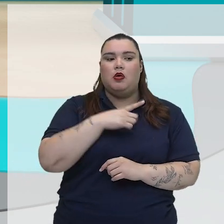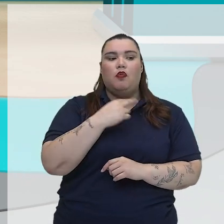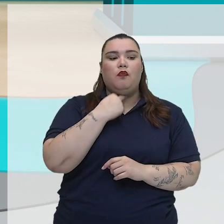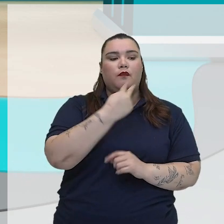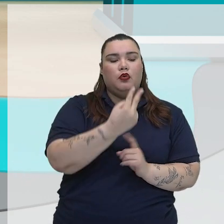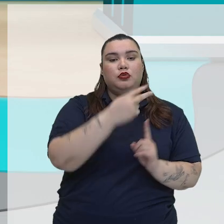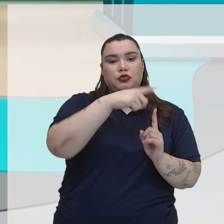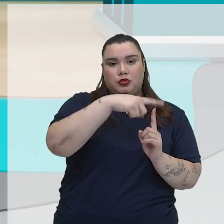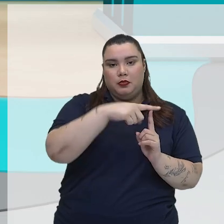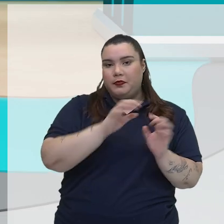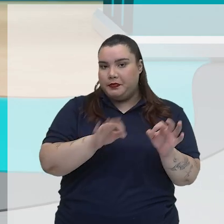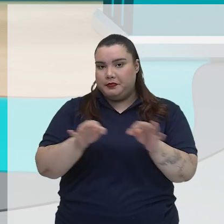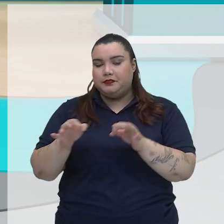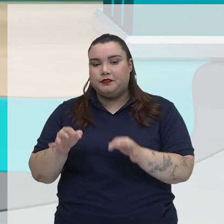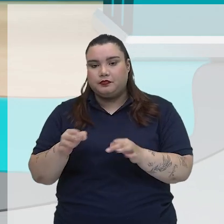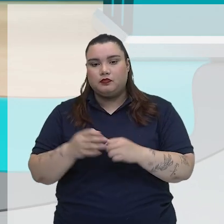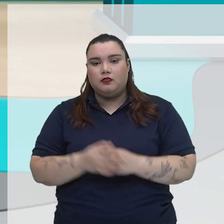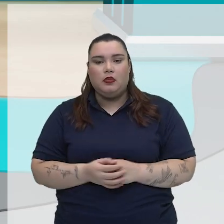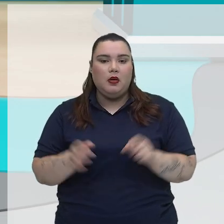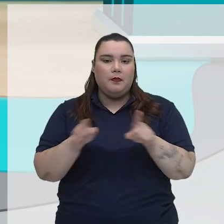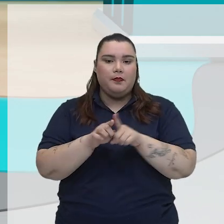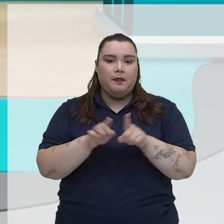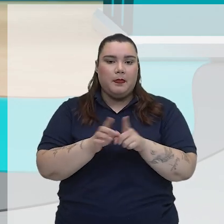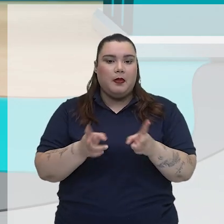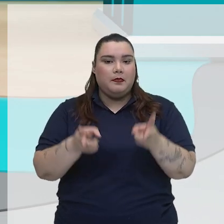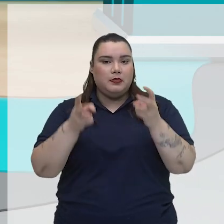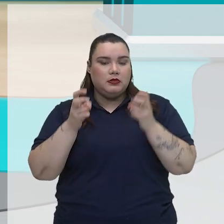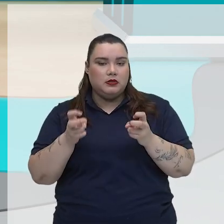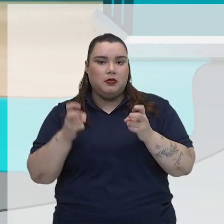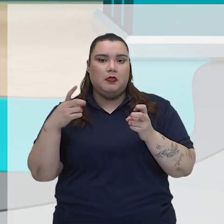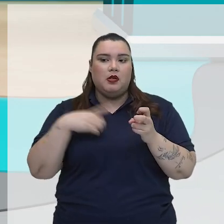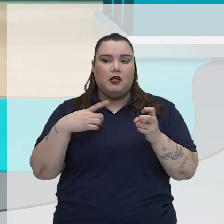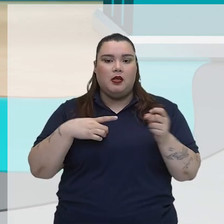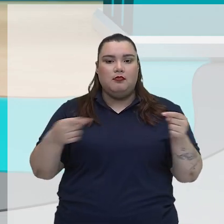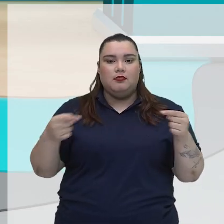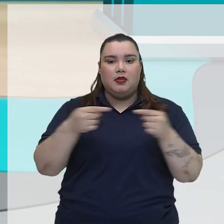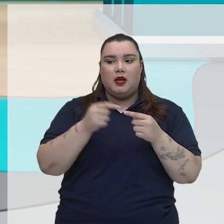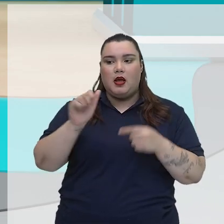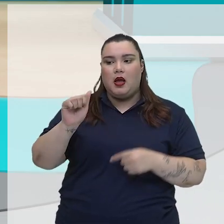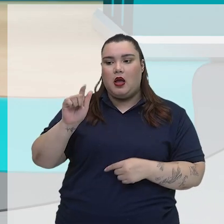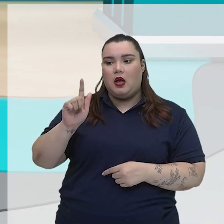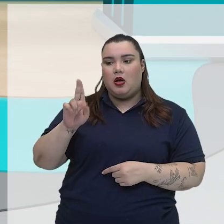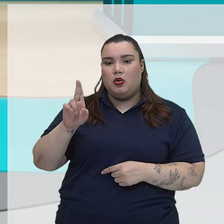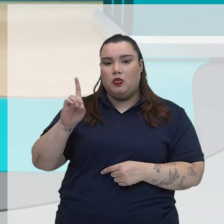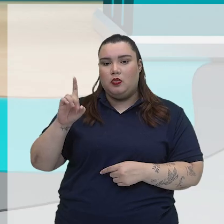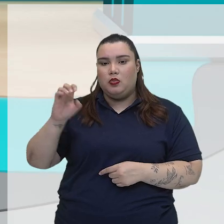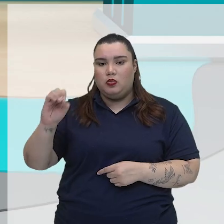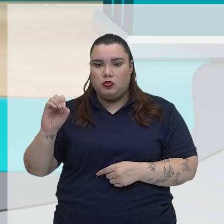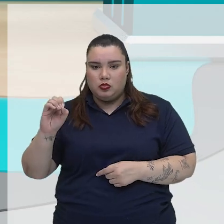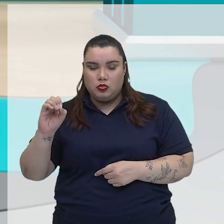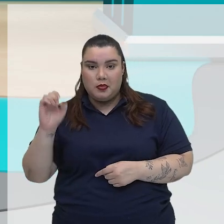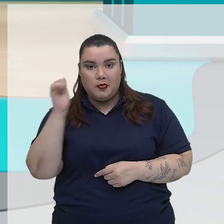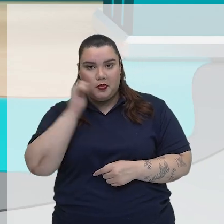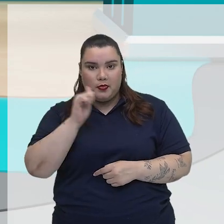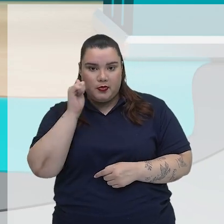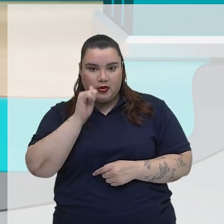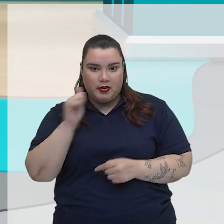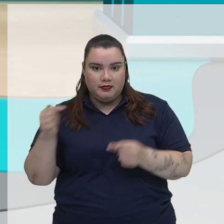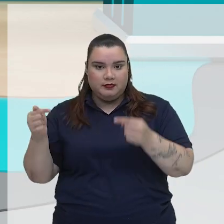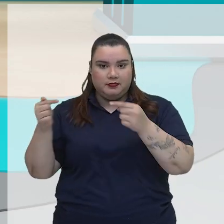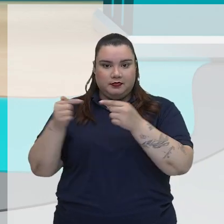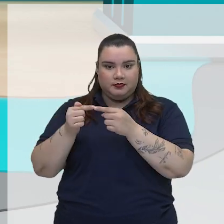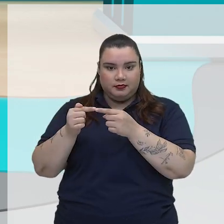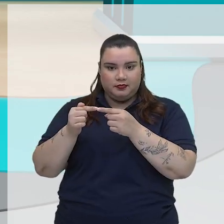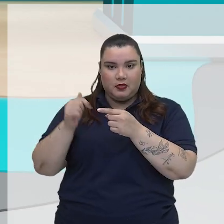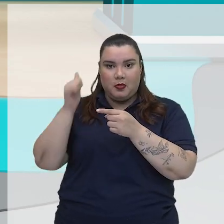intensidade. E a gente consegue perceber também a questão do agudo e do grave. A voz da mulher, ela é mais aguda, ou seja,